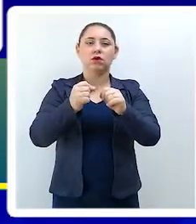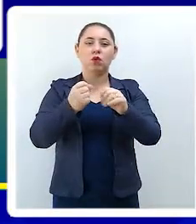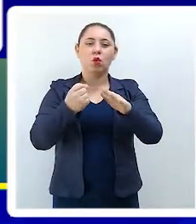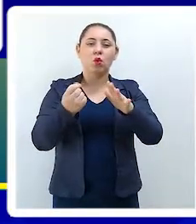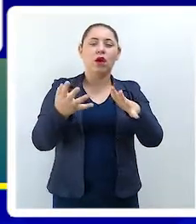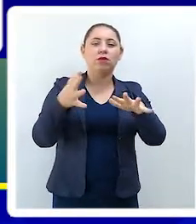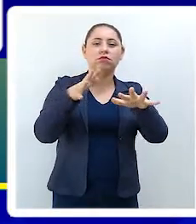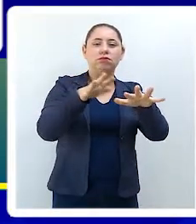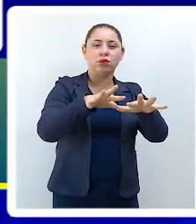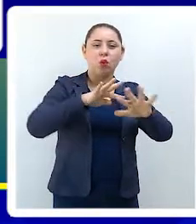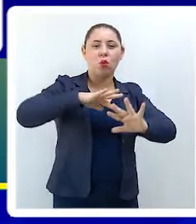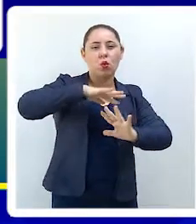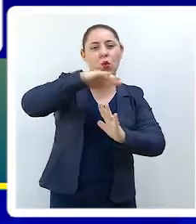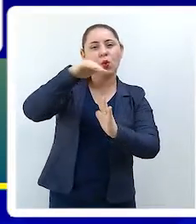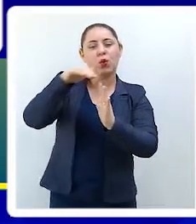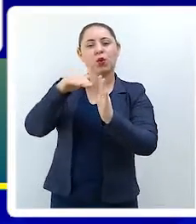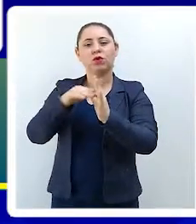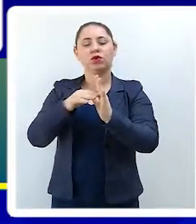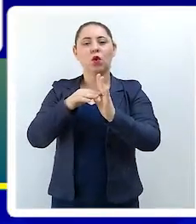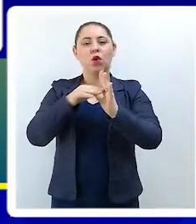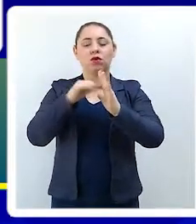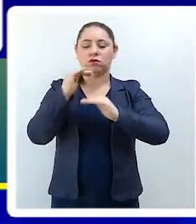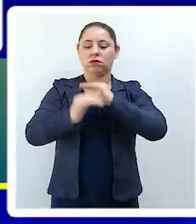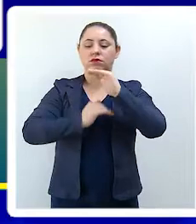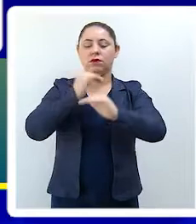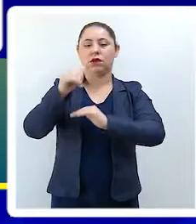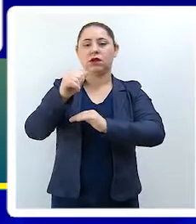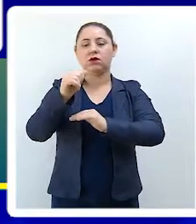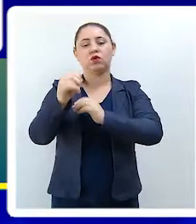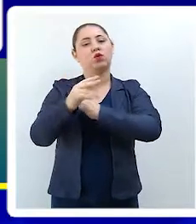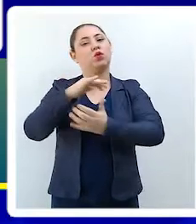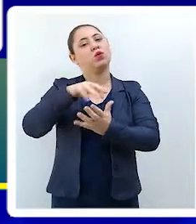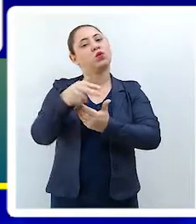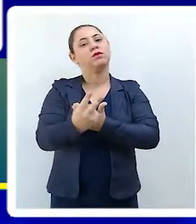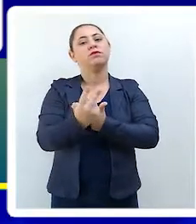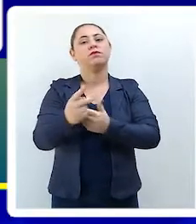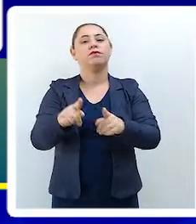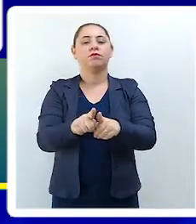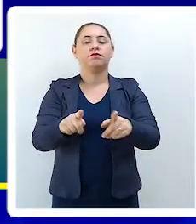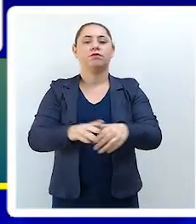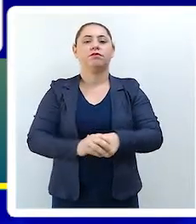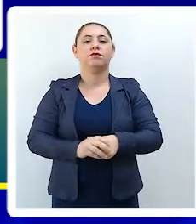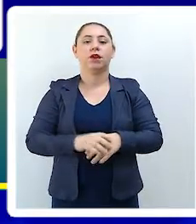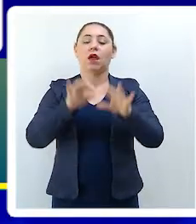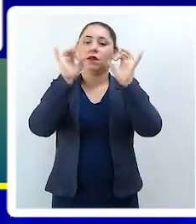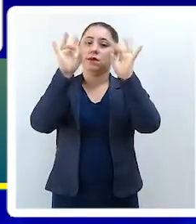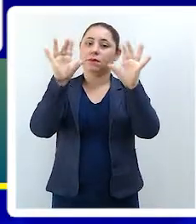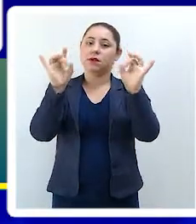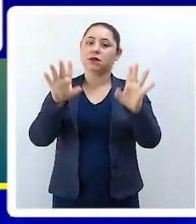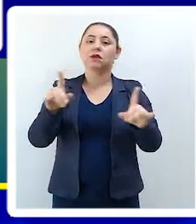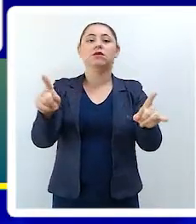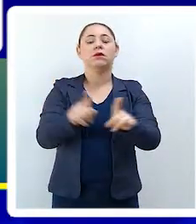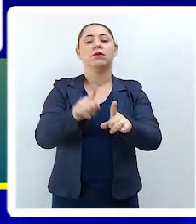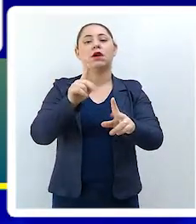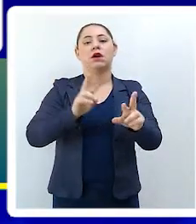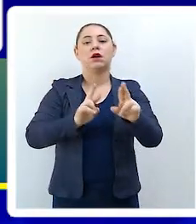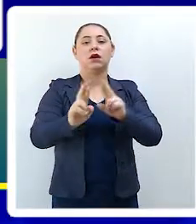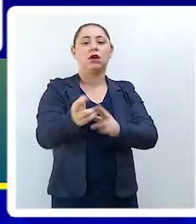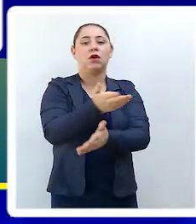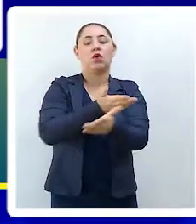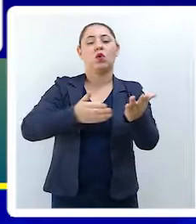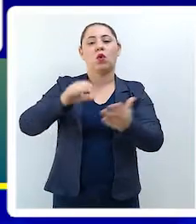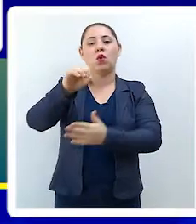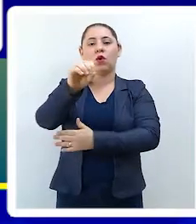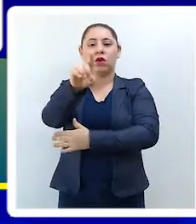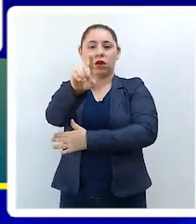integrar por completo todos os componentes do desenvolvimento sustentável. E, especificamente, em relação